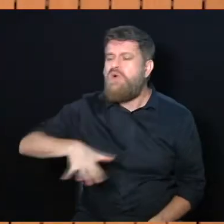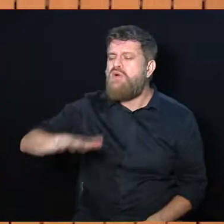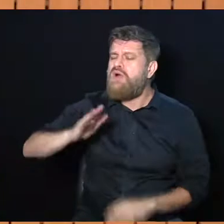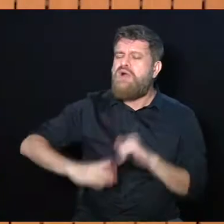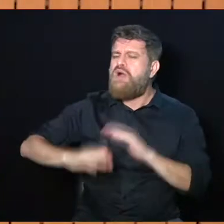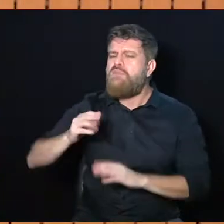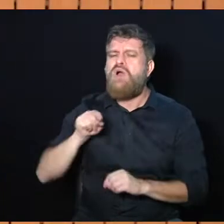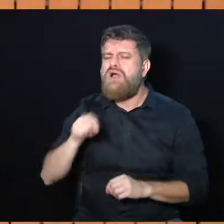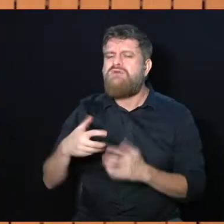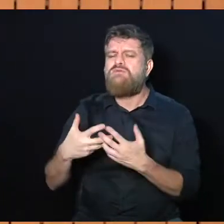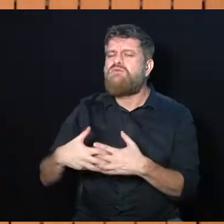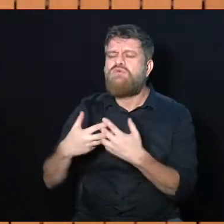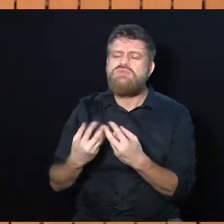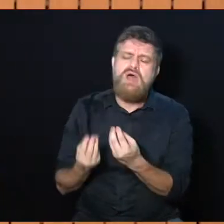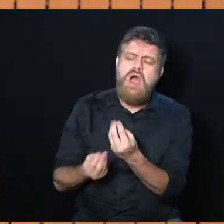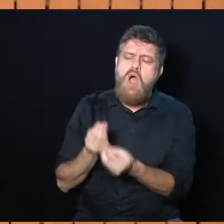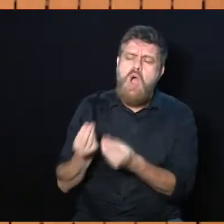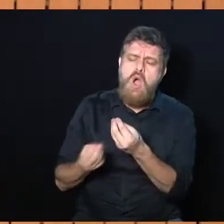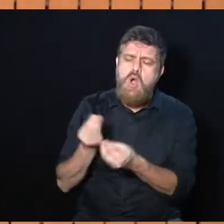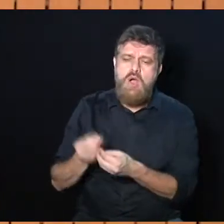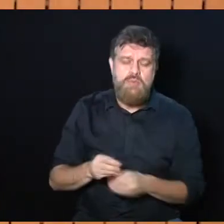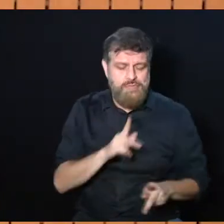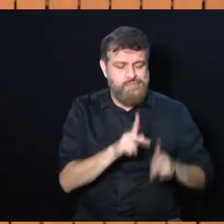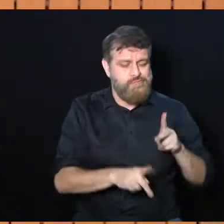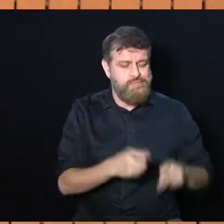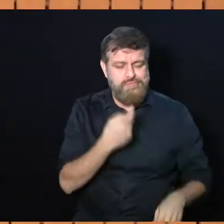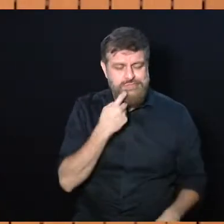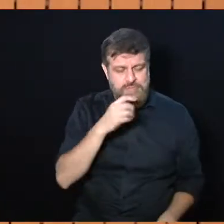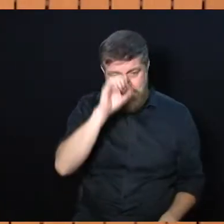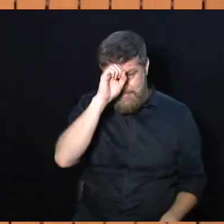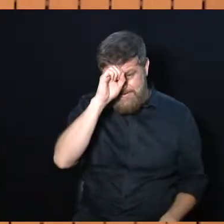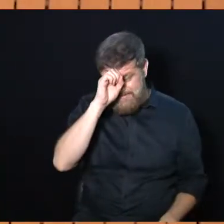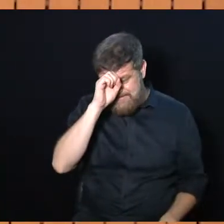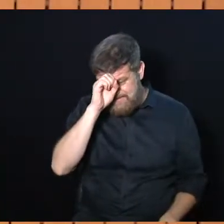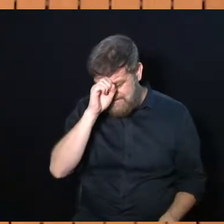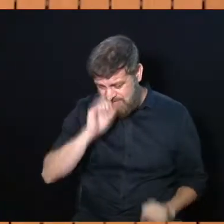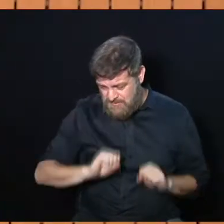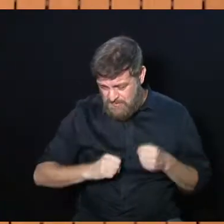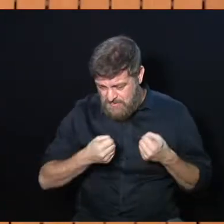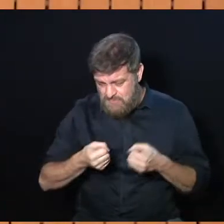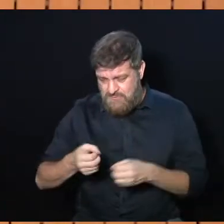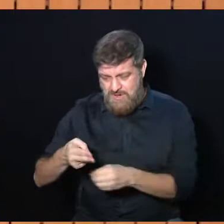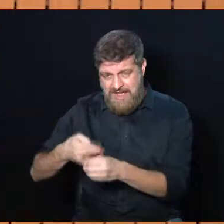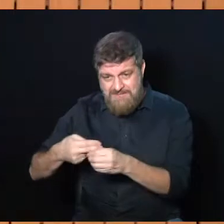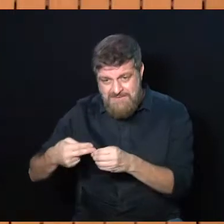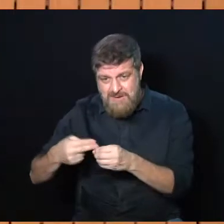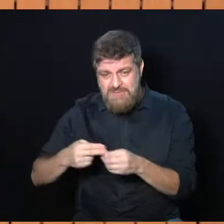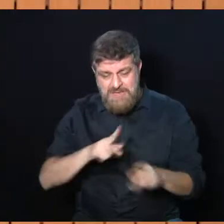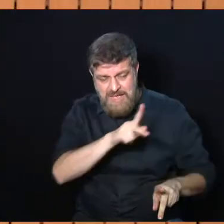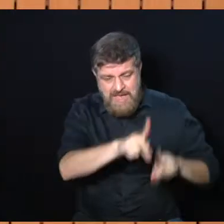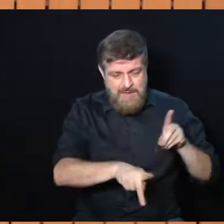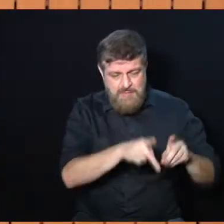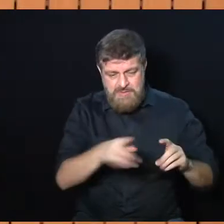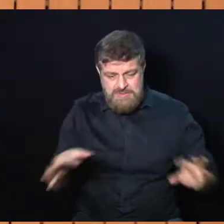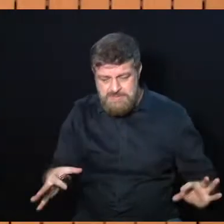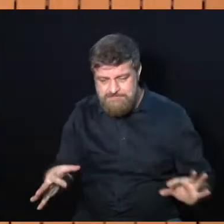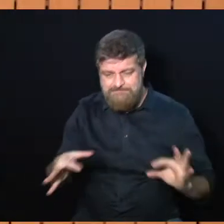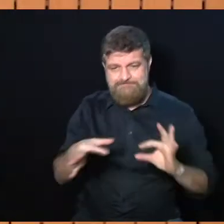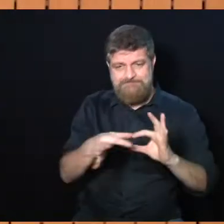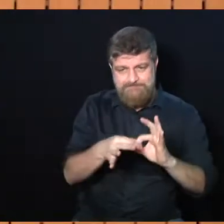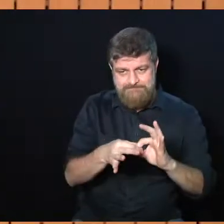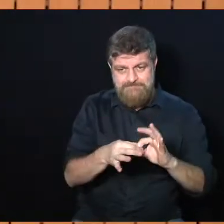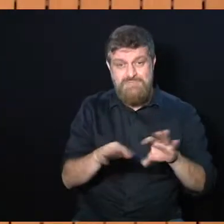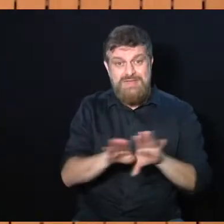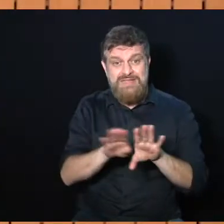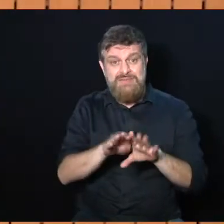como funciona esse serviço. Então, essa tentativa de aproximar a universidade do conjunto da população e do